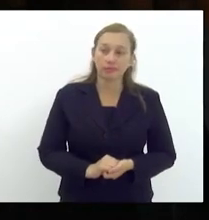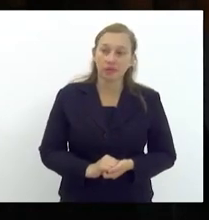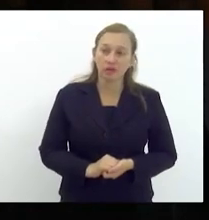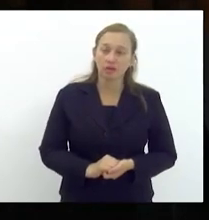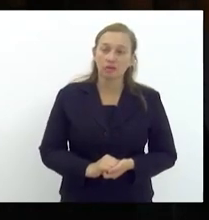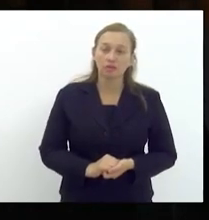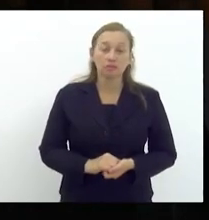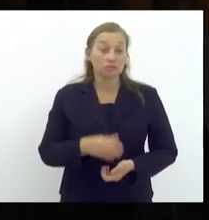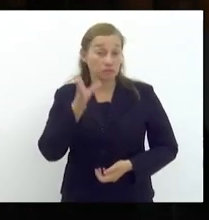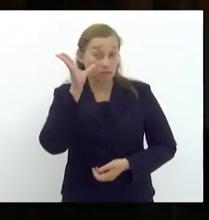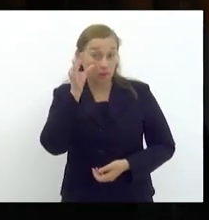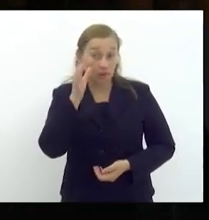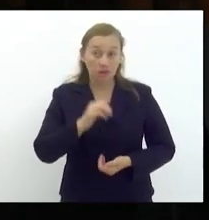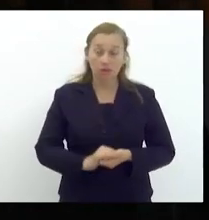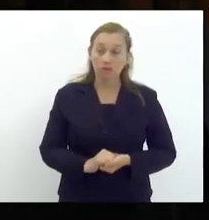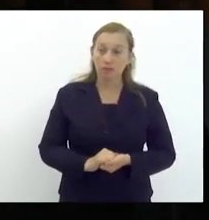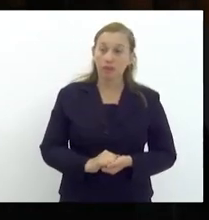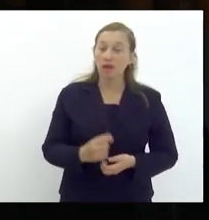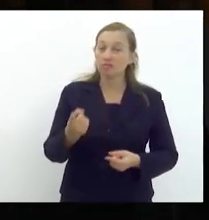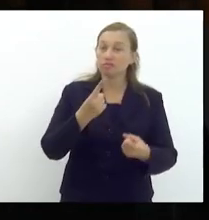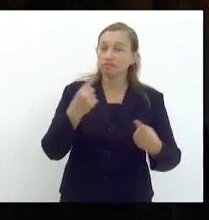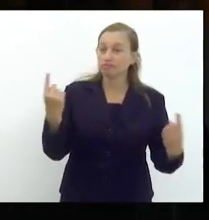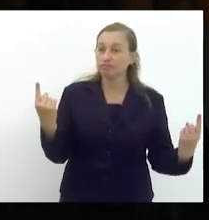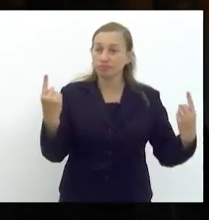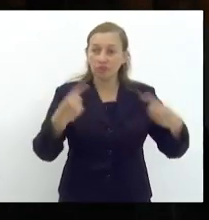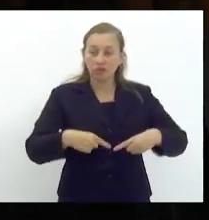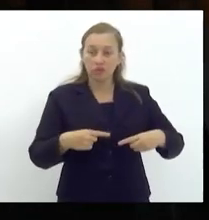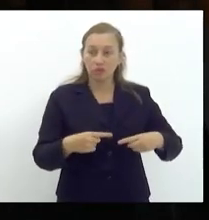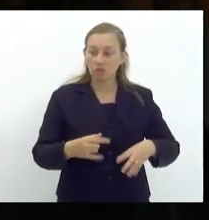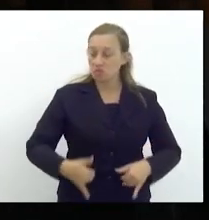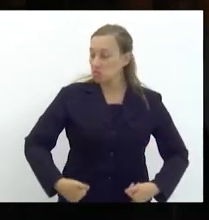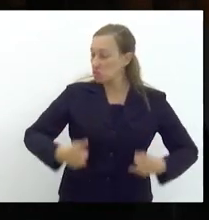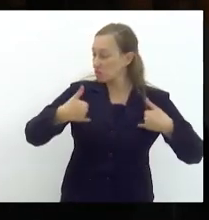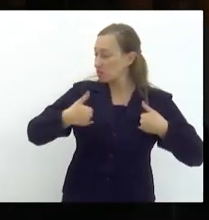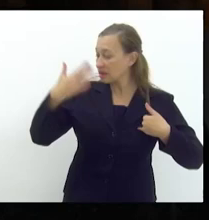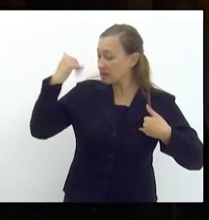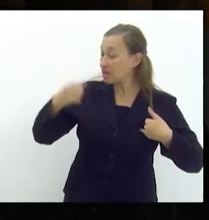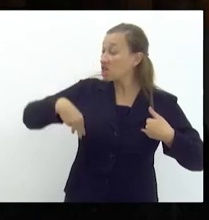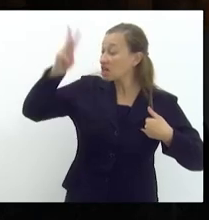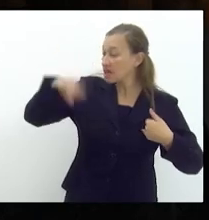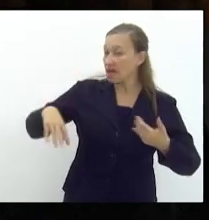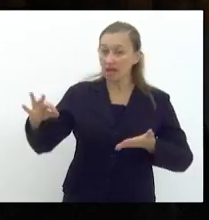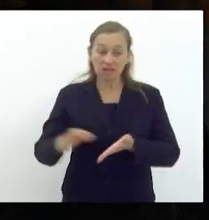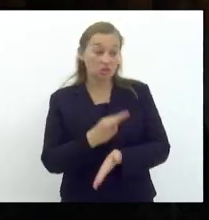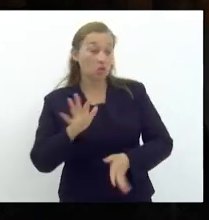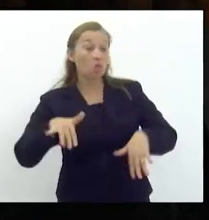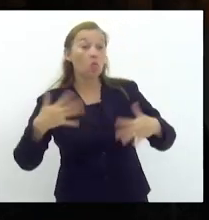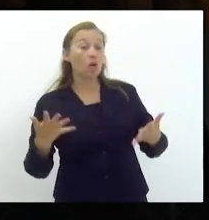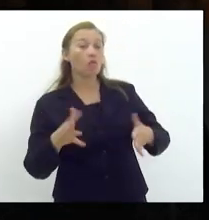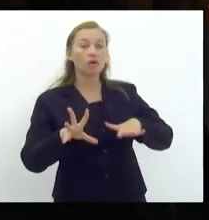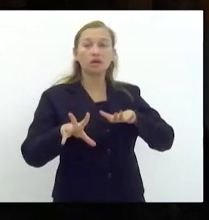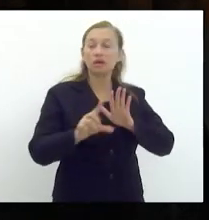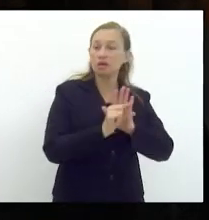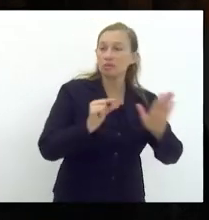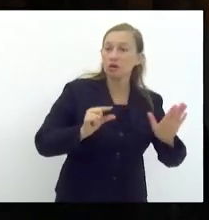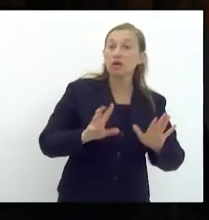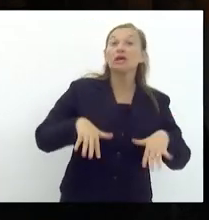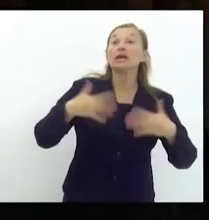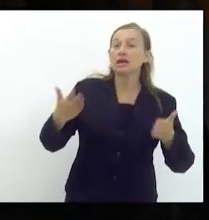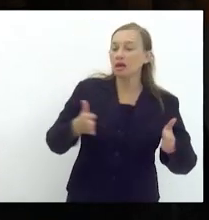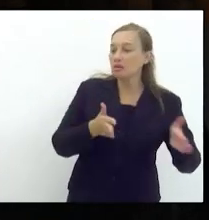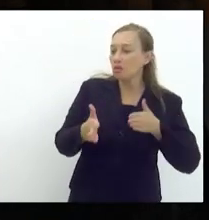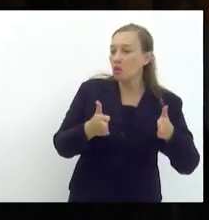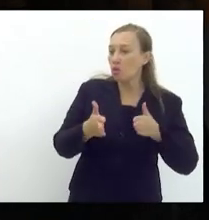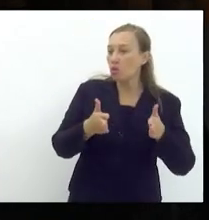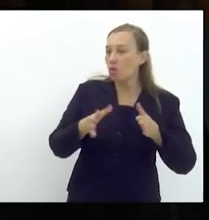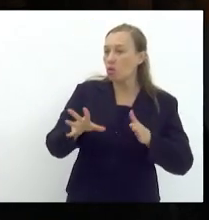impressionante a disputa de ego para saber quem assinou qual emenda quem prorrogou deixou